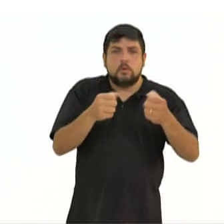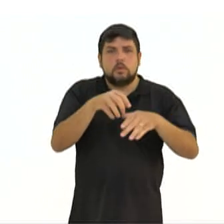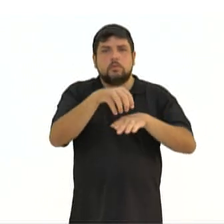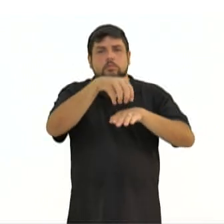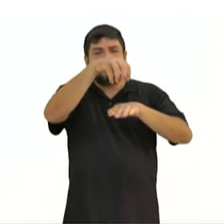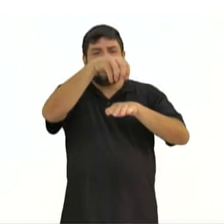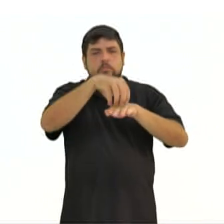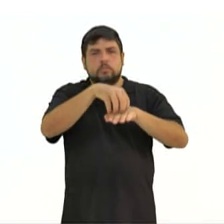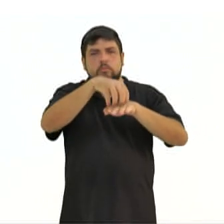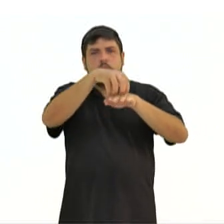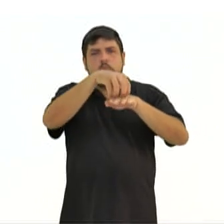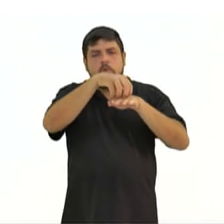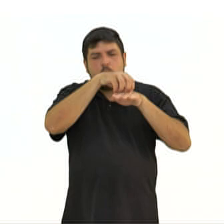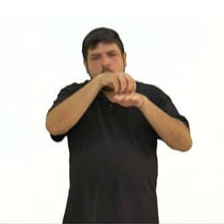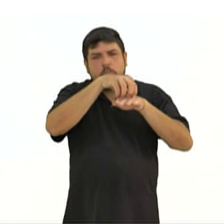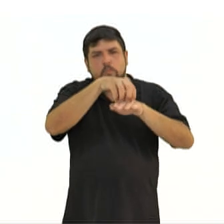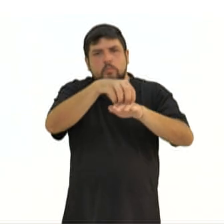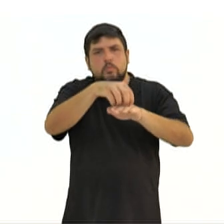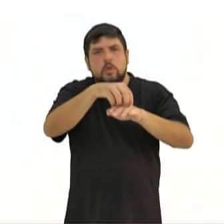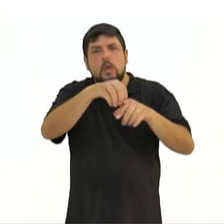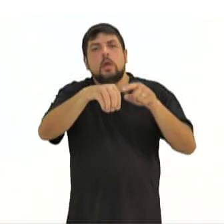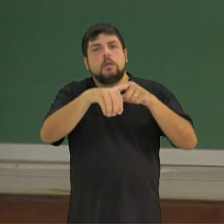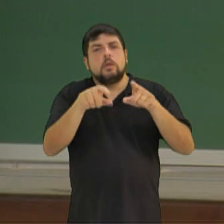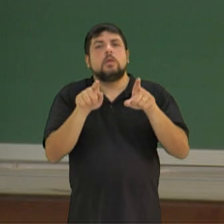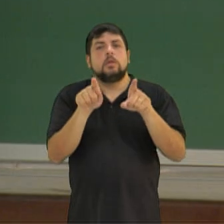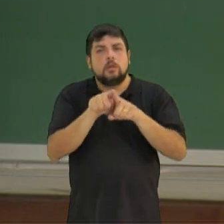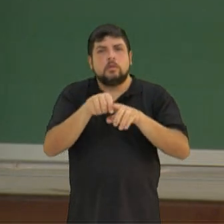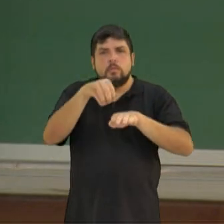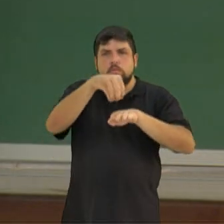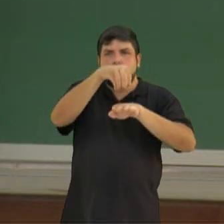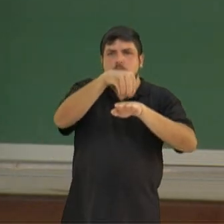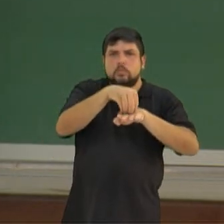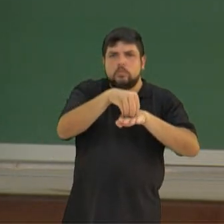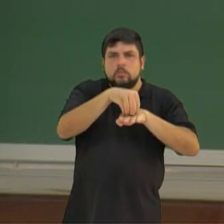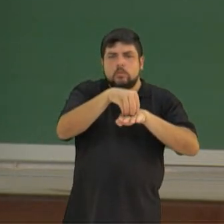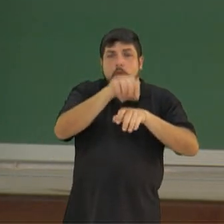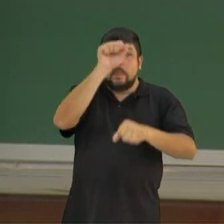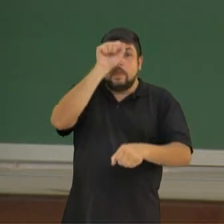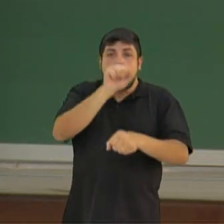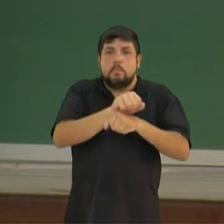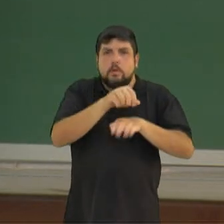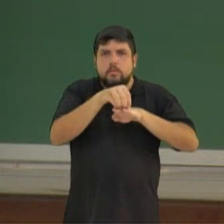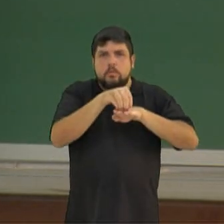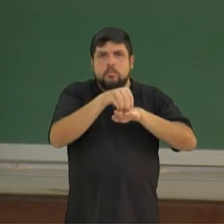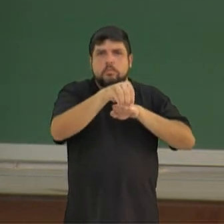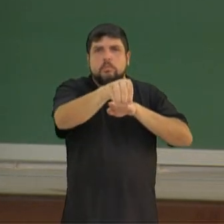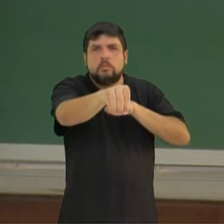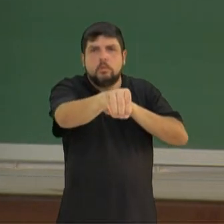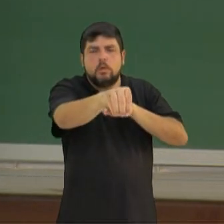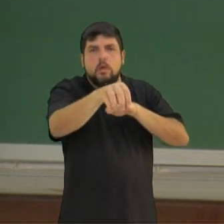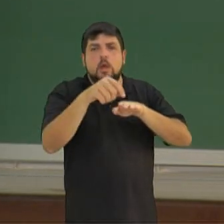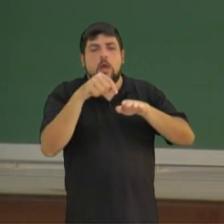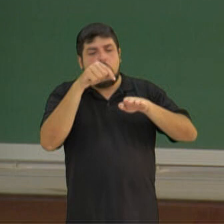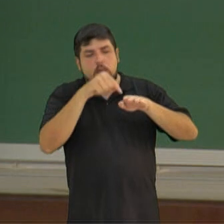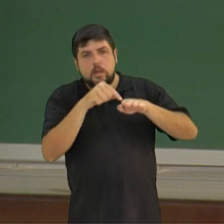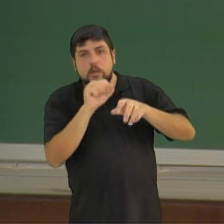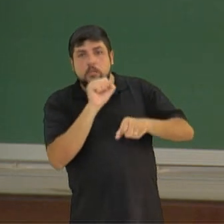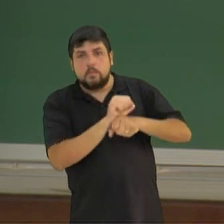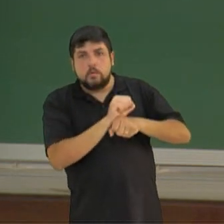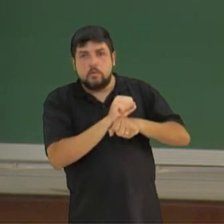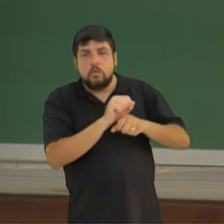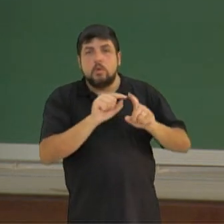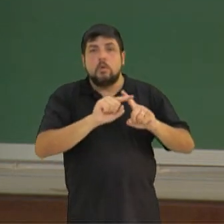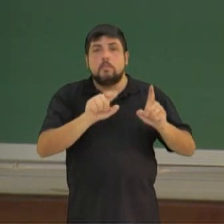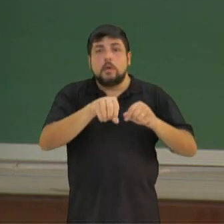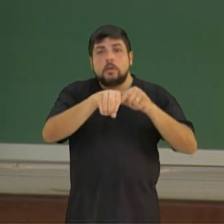objeto em cima também estava, e aí, né, com uma freada brusca, né, por exemplo, a tendência é que esse